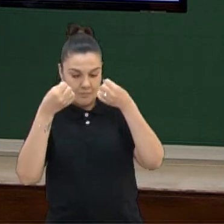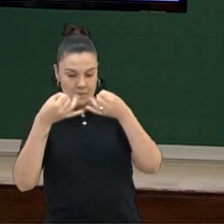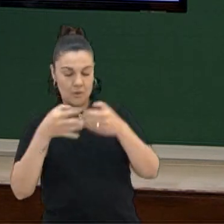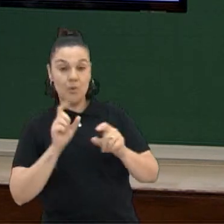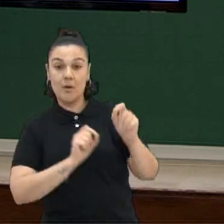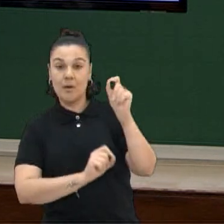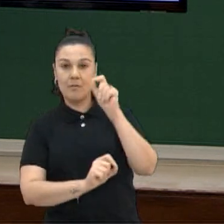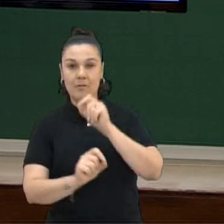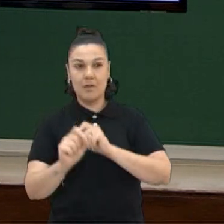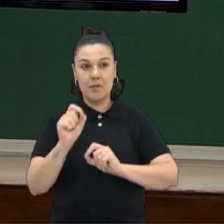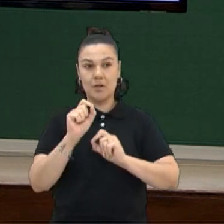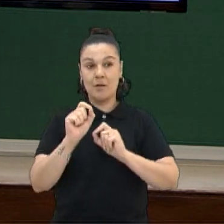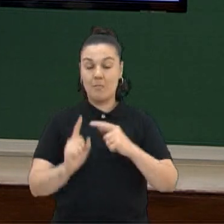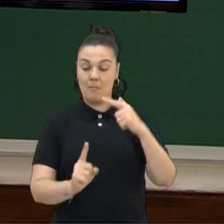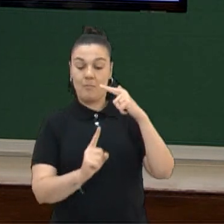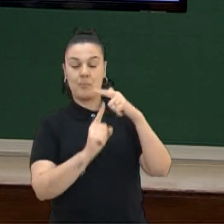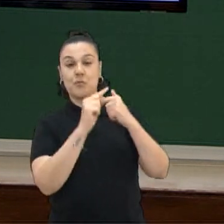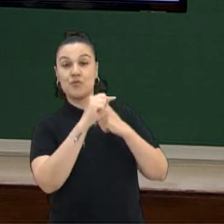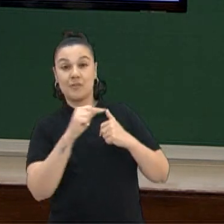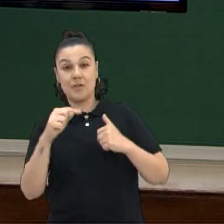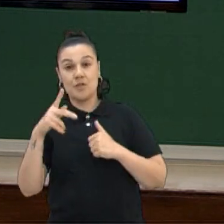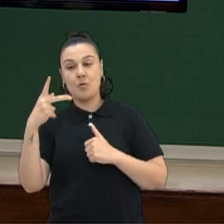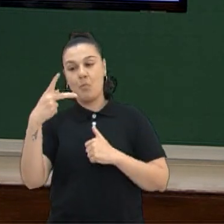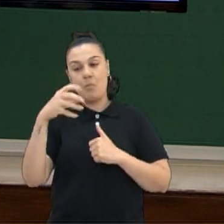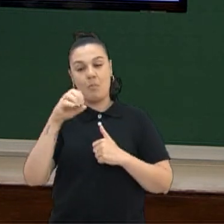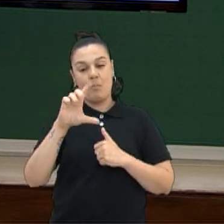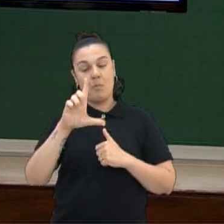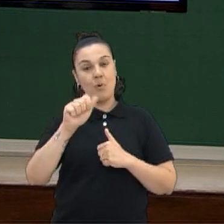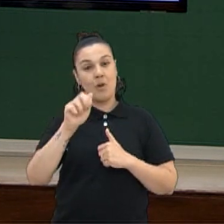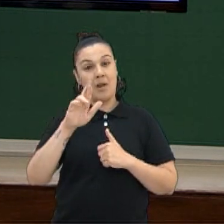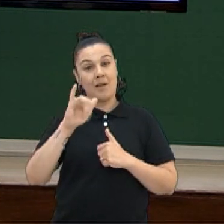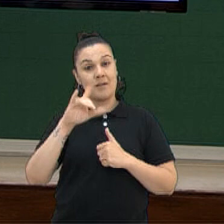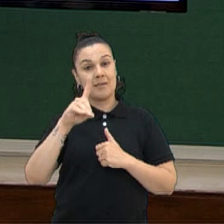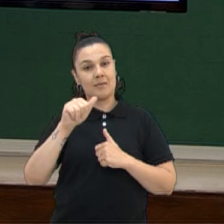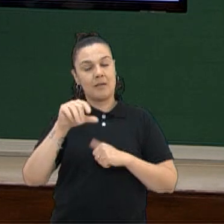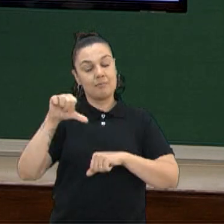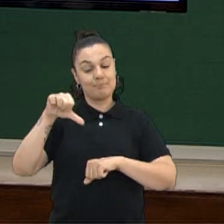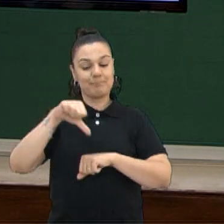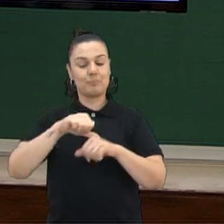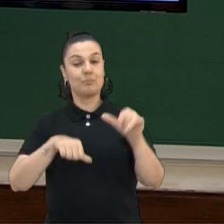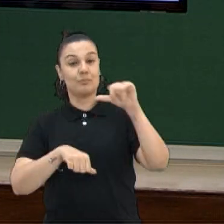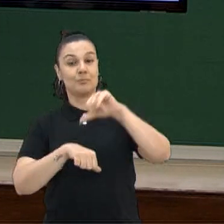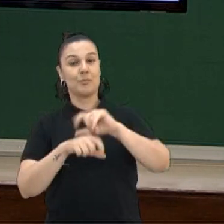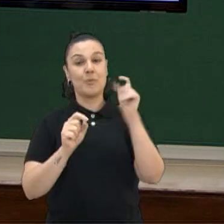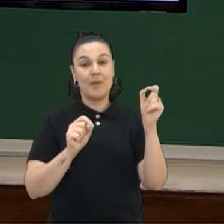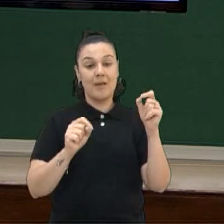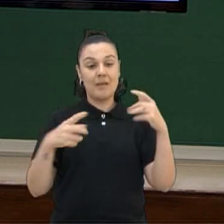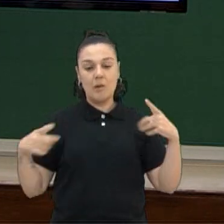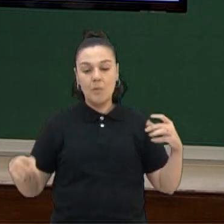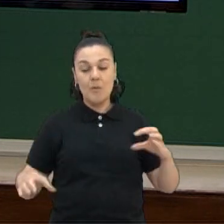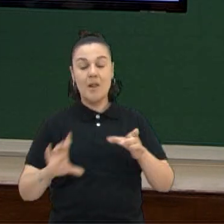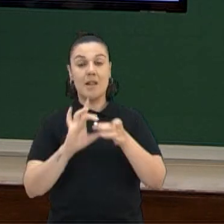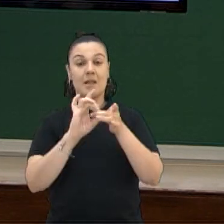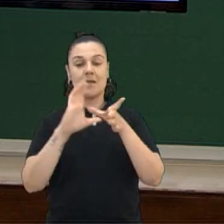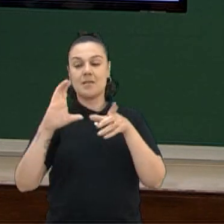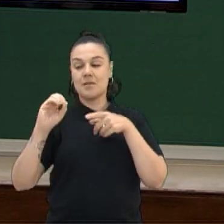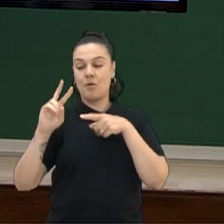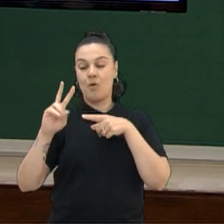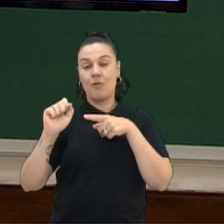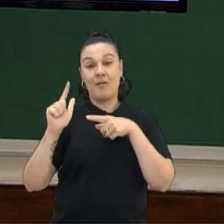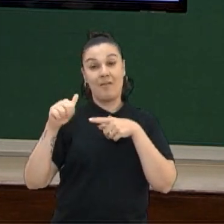a polaridade das moléculas. E na ligação covalente, você precisa ter muito esse